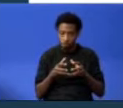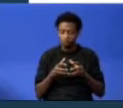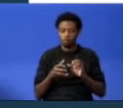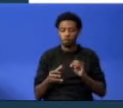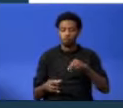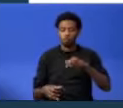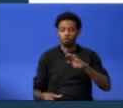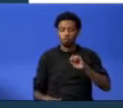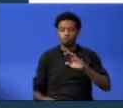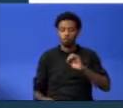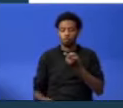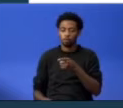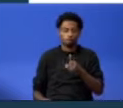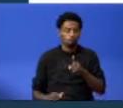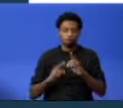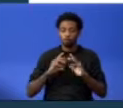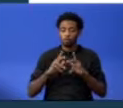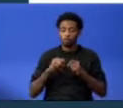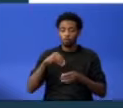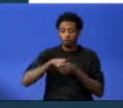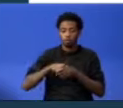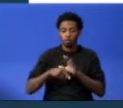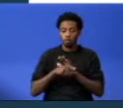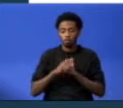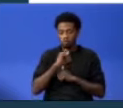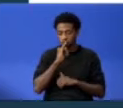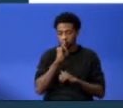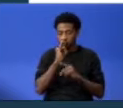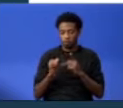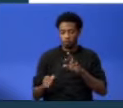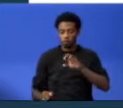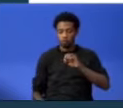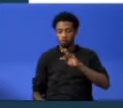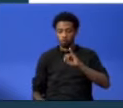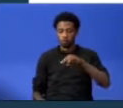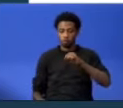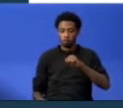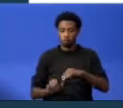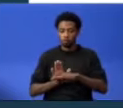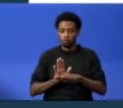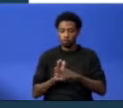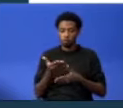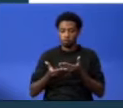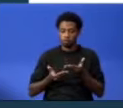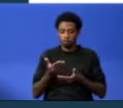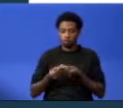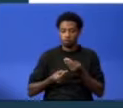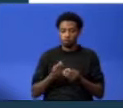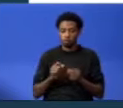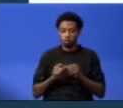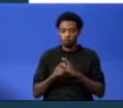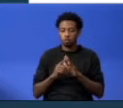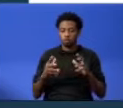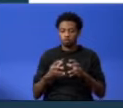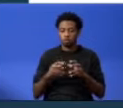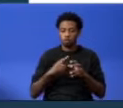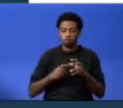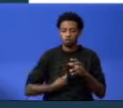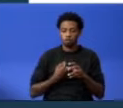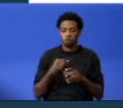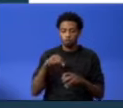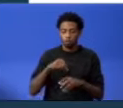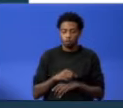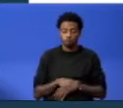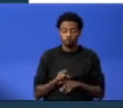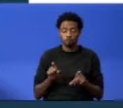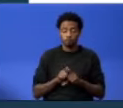as proteínas responsáveis pela contração, proteína que regula o processo da contração, ela está presente nessa estrutura.